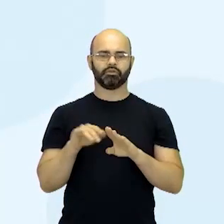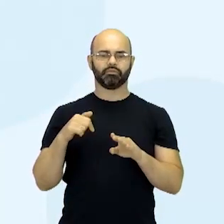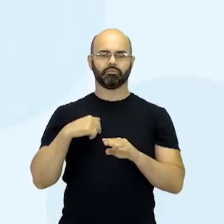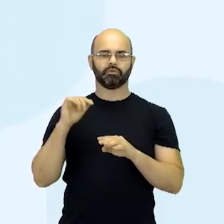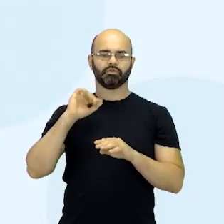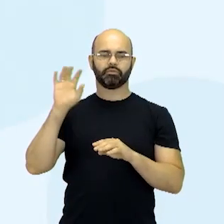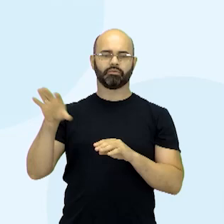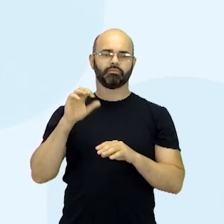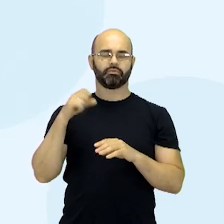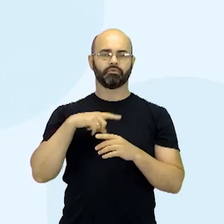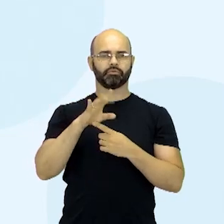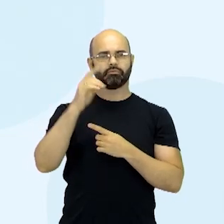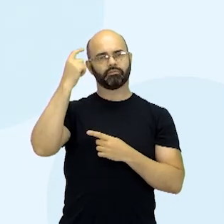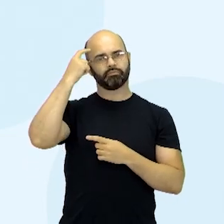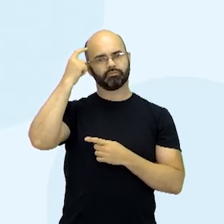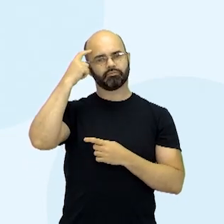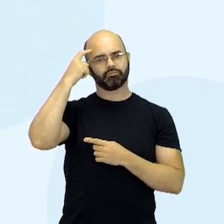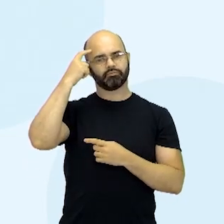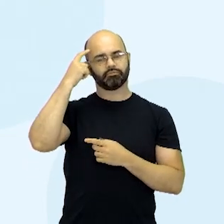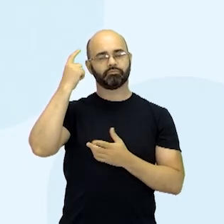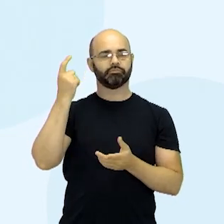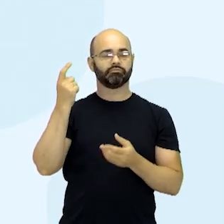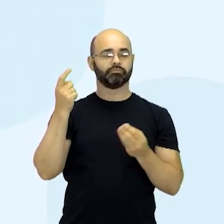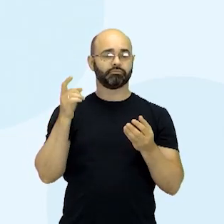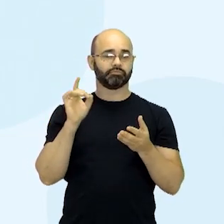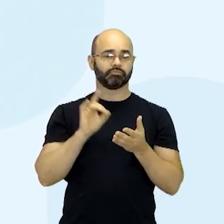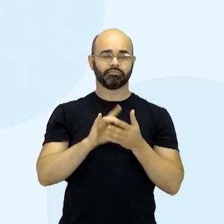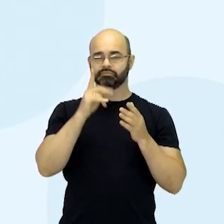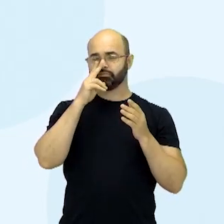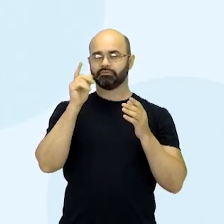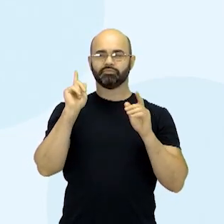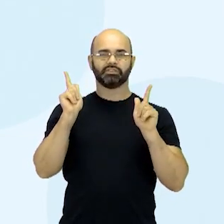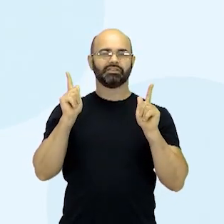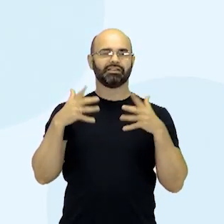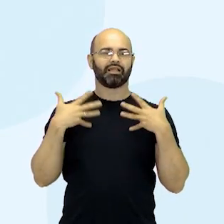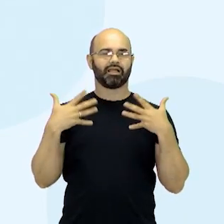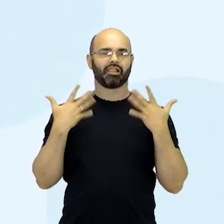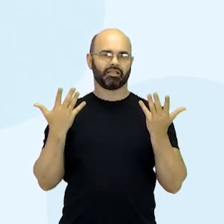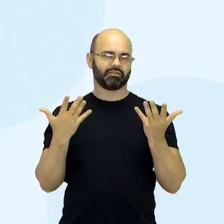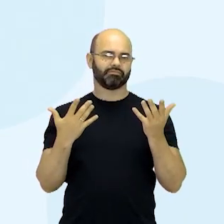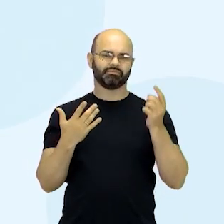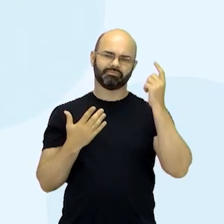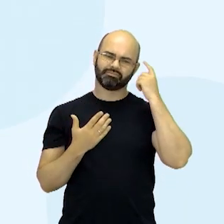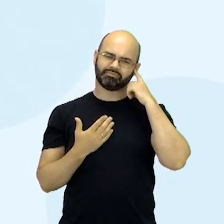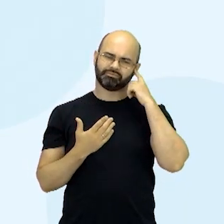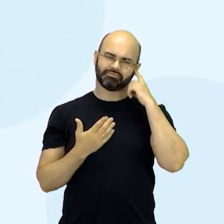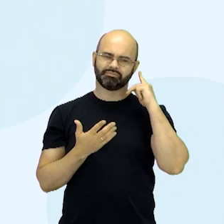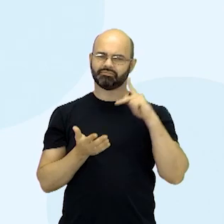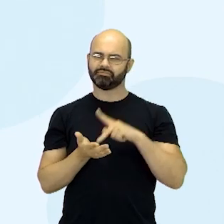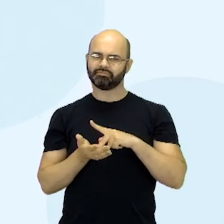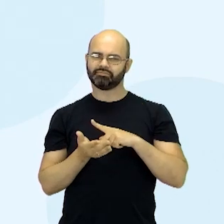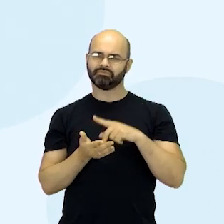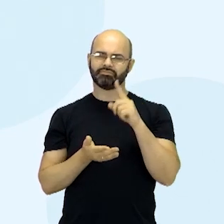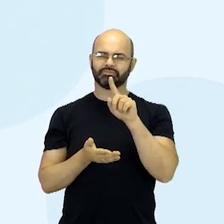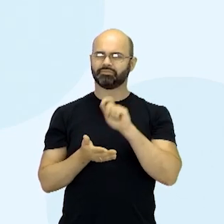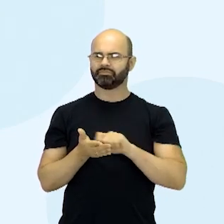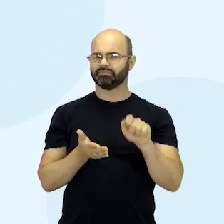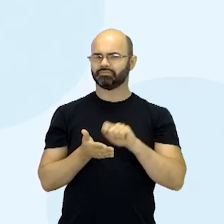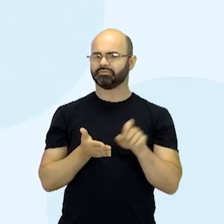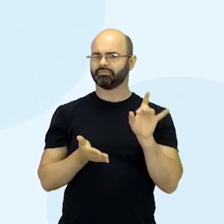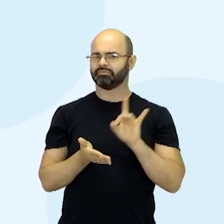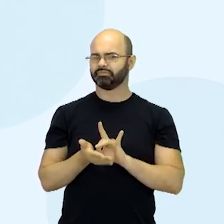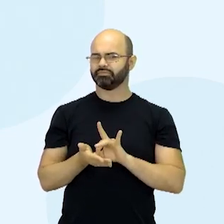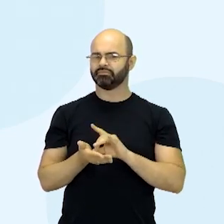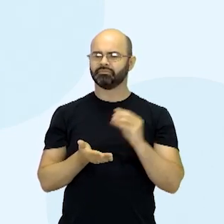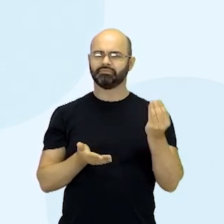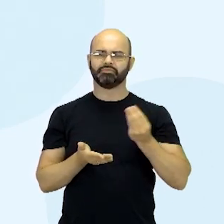instigá-lo, né, no contexto assim, não, já que estão falando de uma coisa divertida, ficou aquele gostinho, será que eles escreviam mesmo? Como